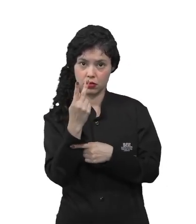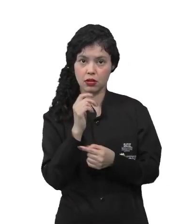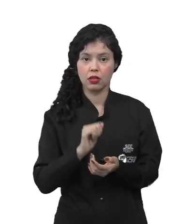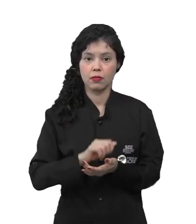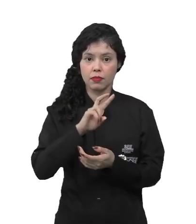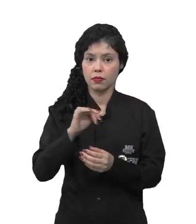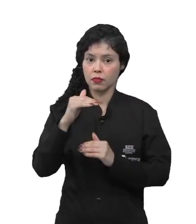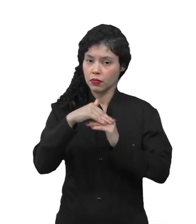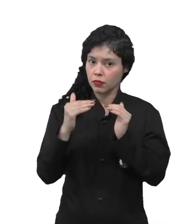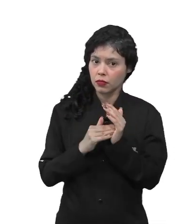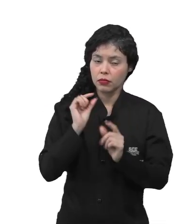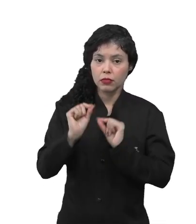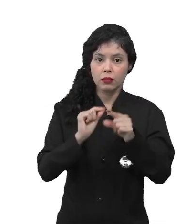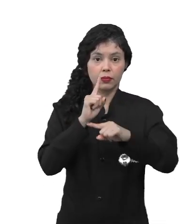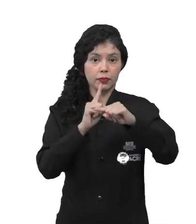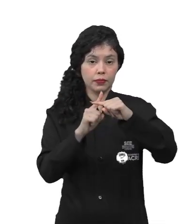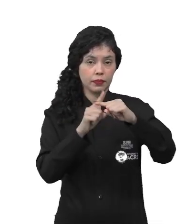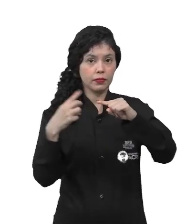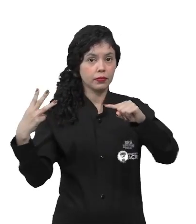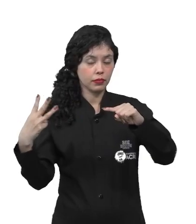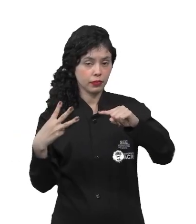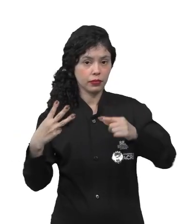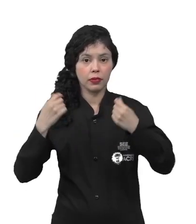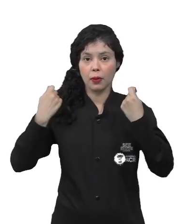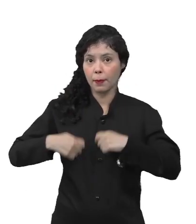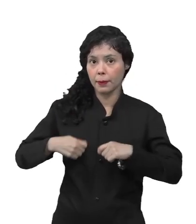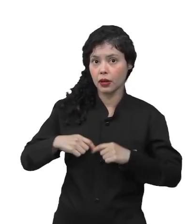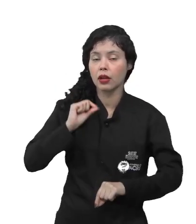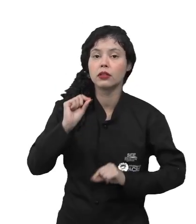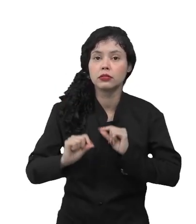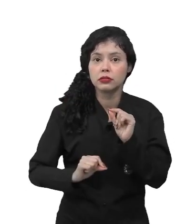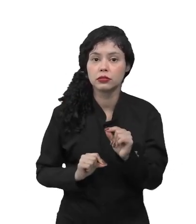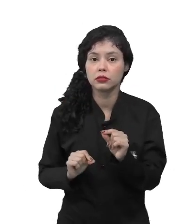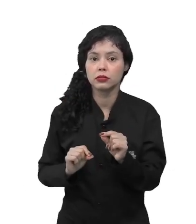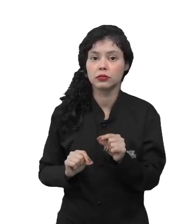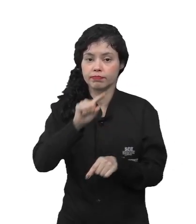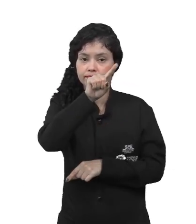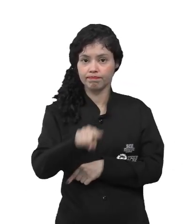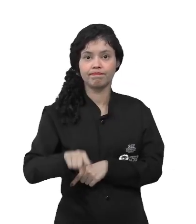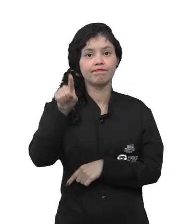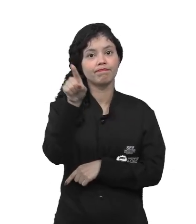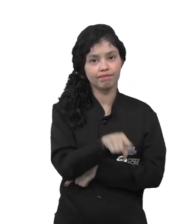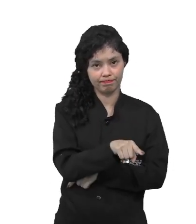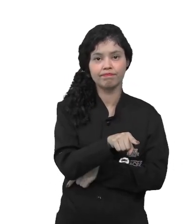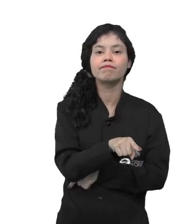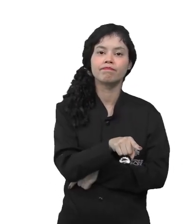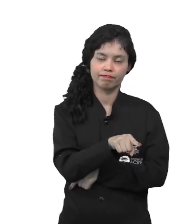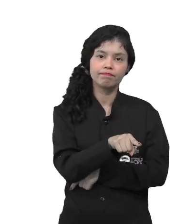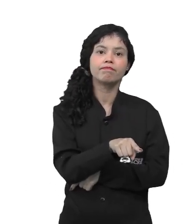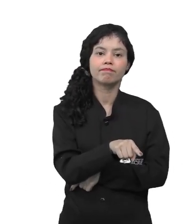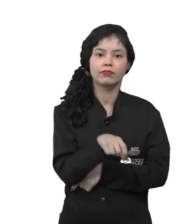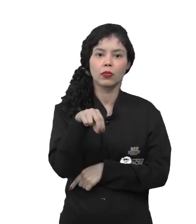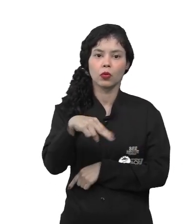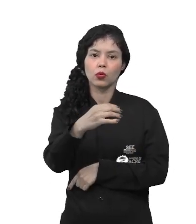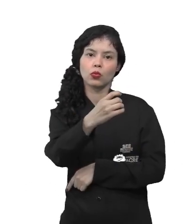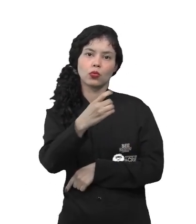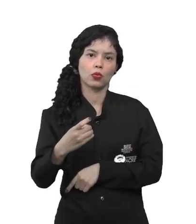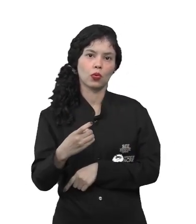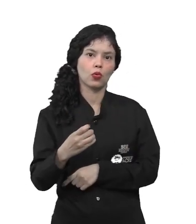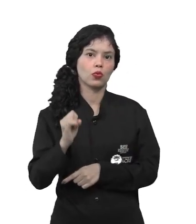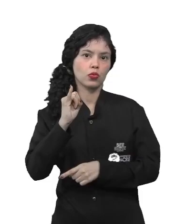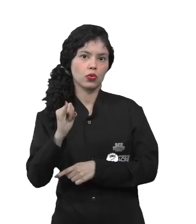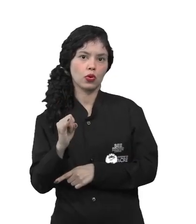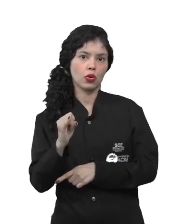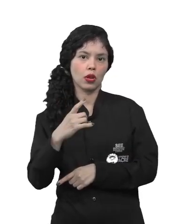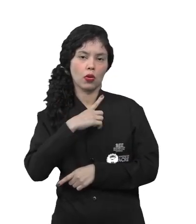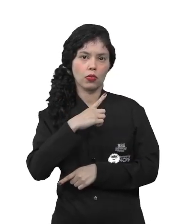ficar no total de mais 3. Eu preciso anular aqui esses NOx. Se de um lado eu